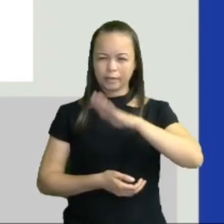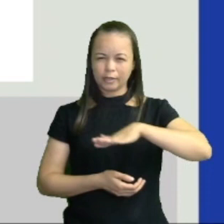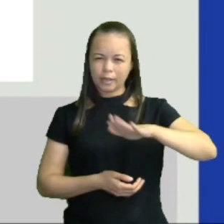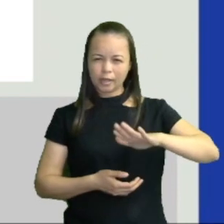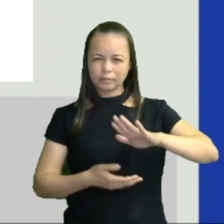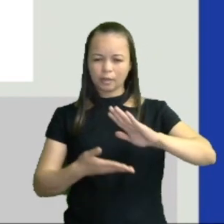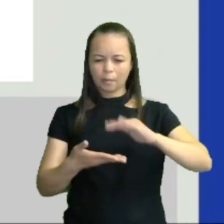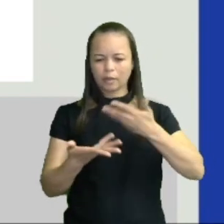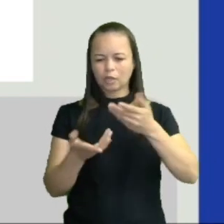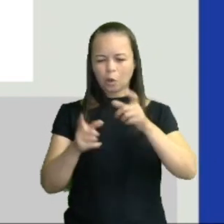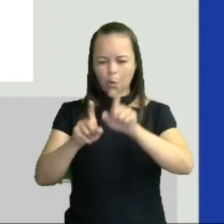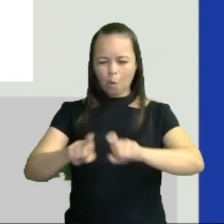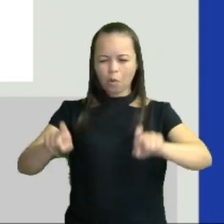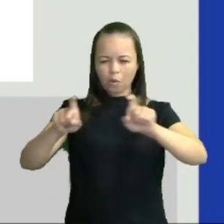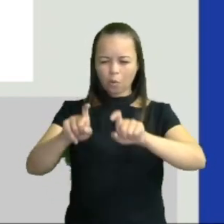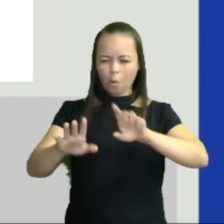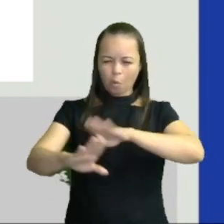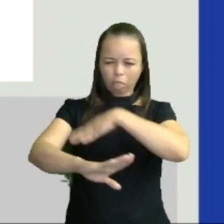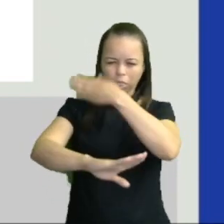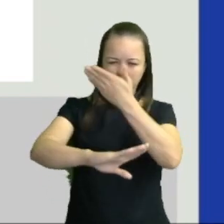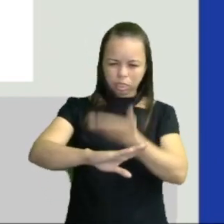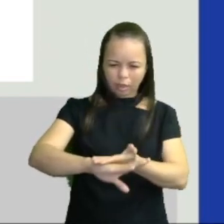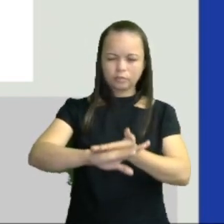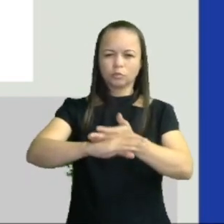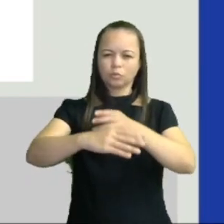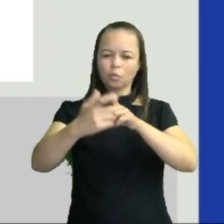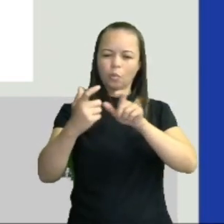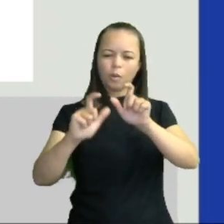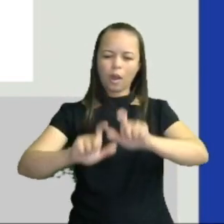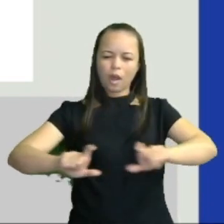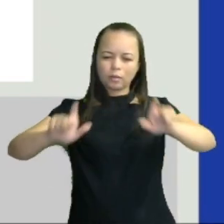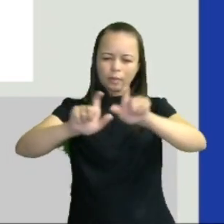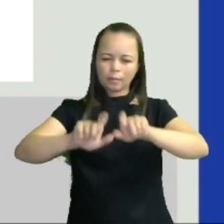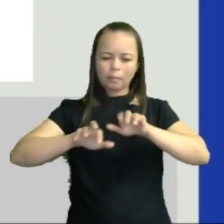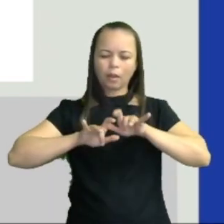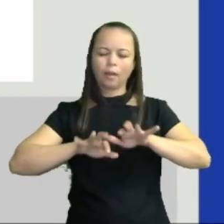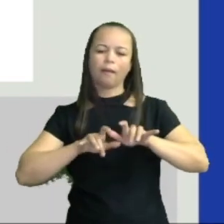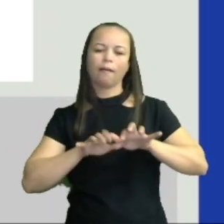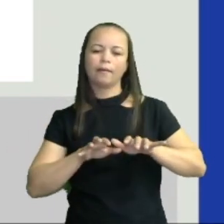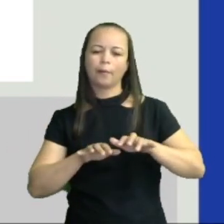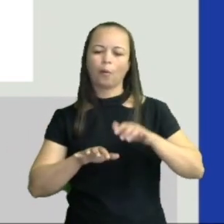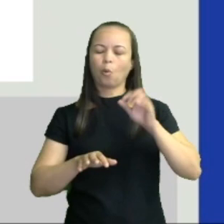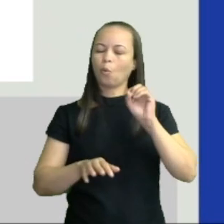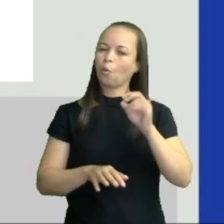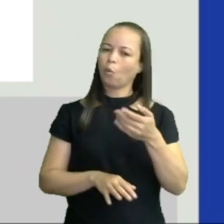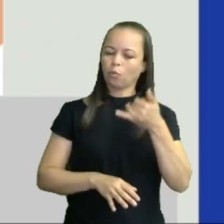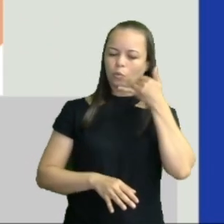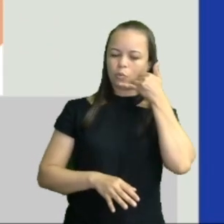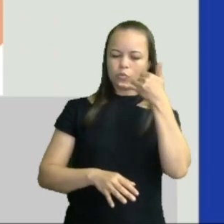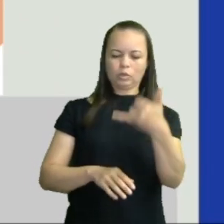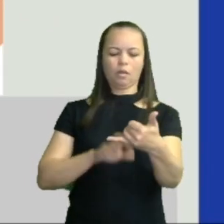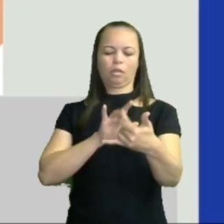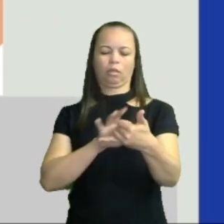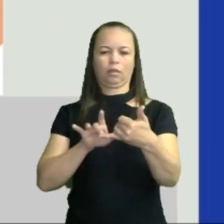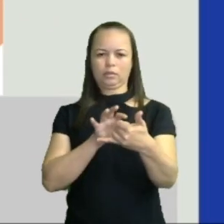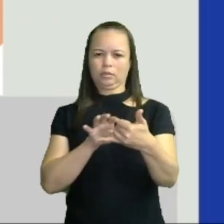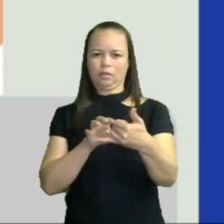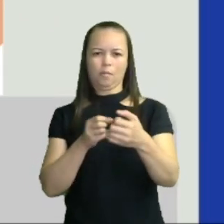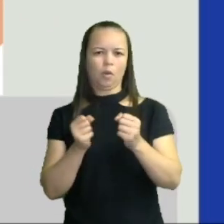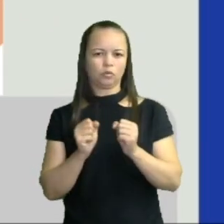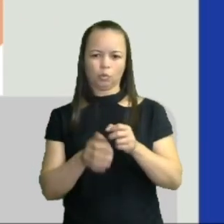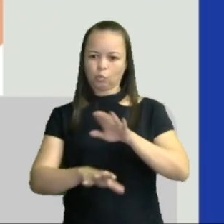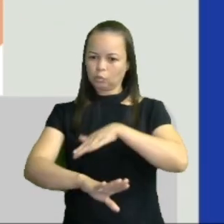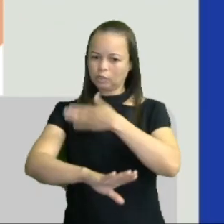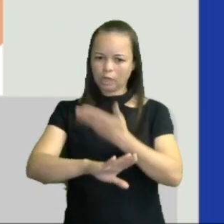dia todo no computador ou no celular. Isso mesmo, nada pode ser com exagero. Sabe o que